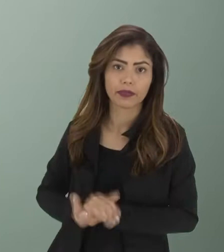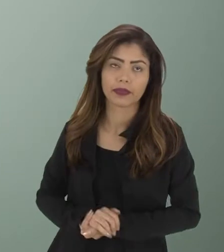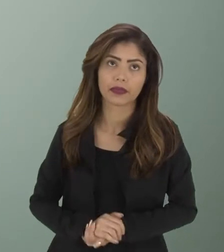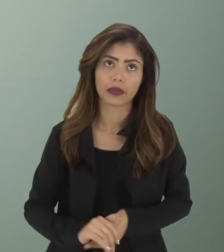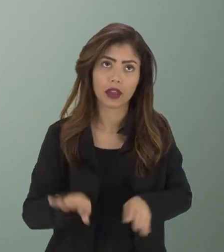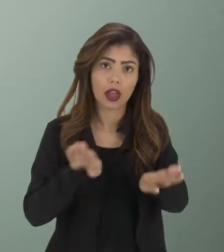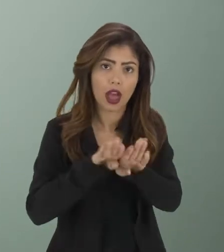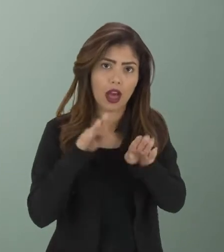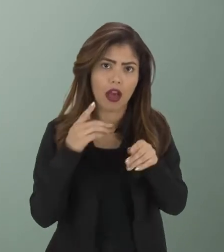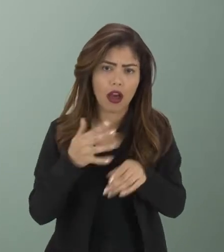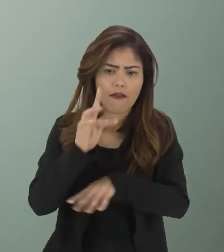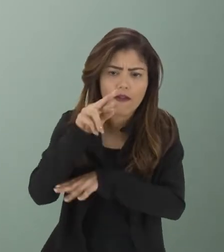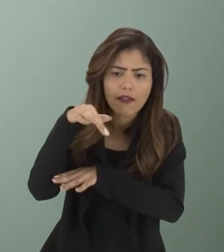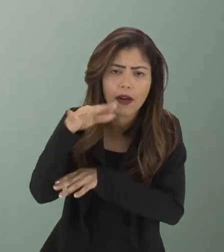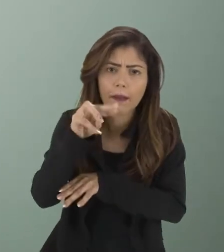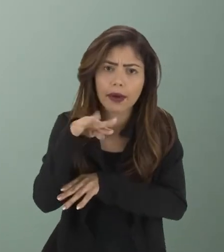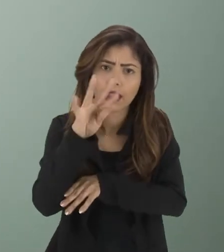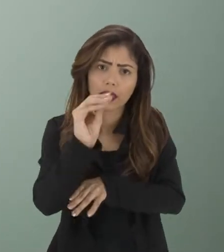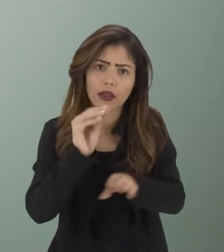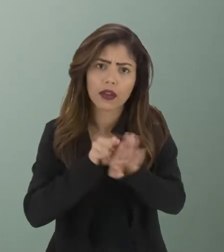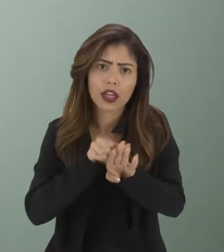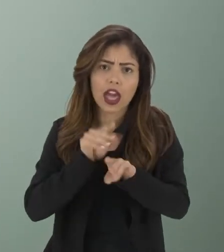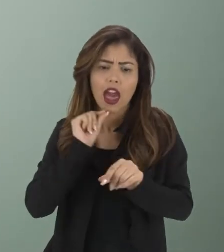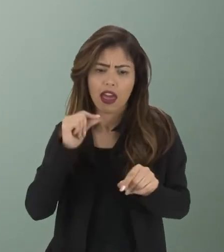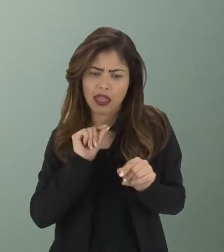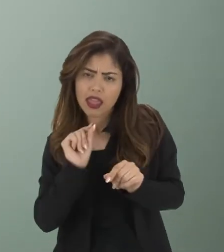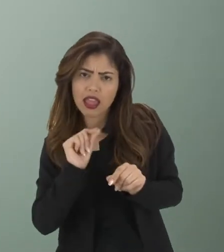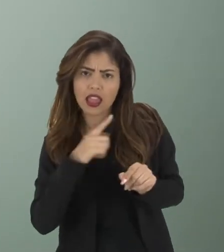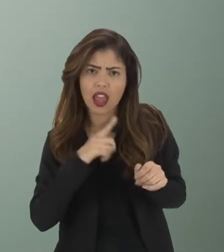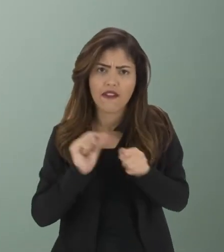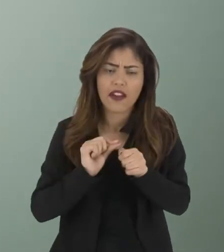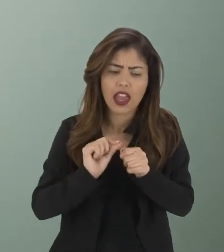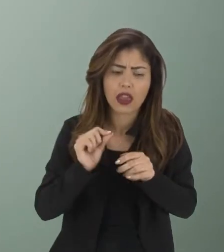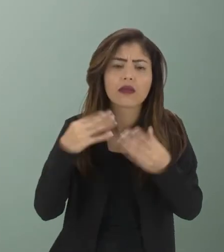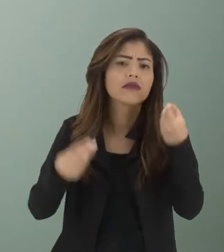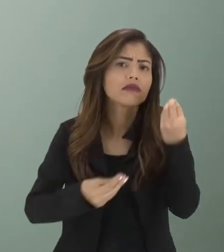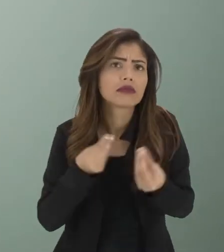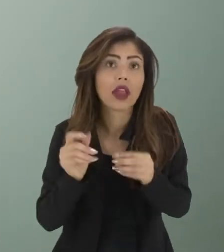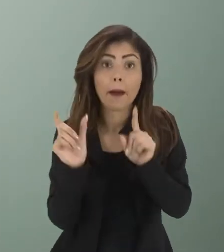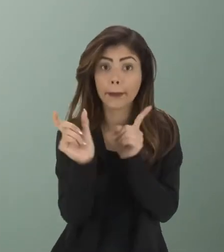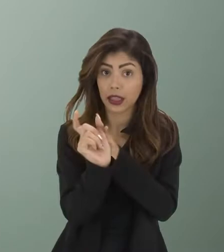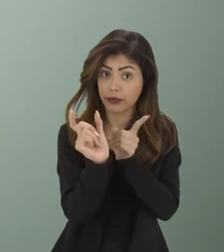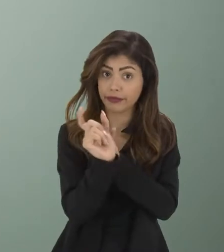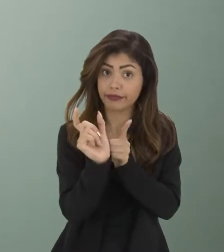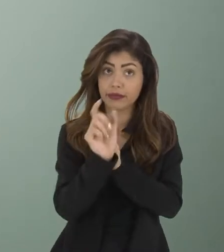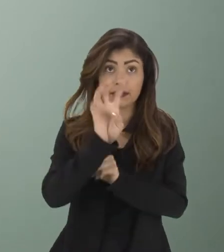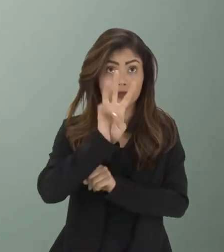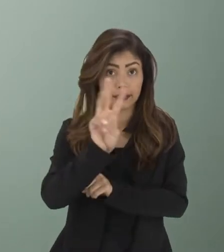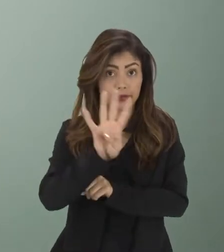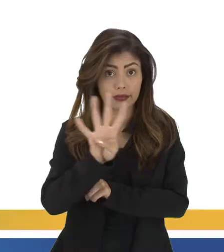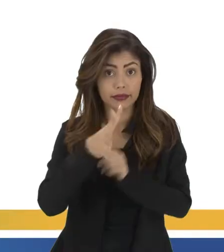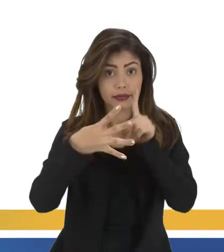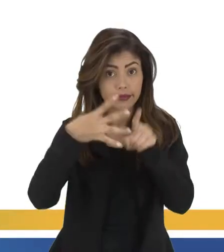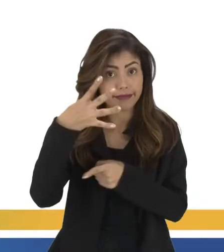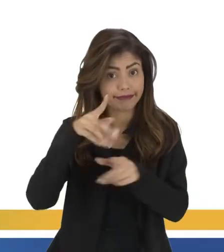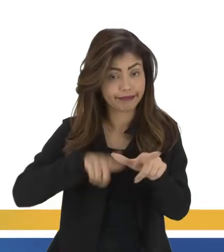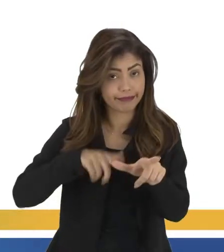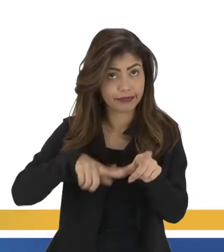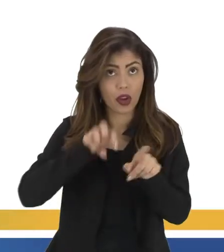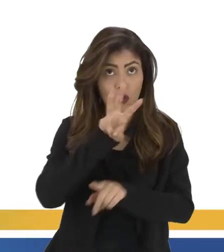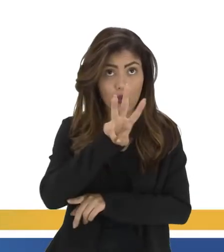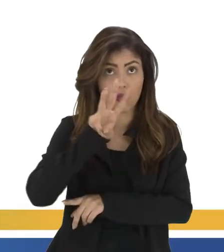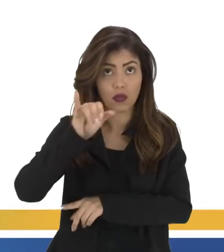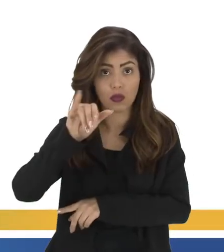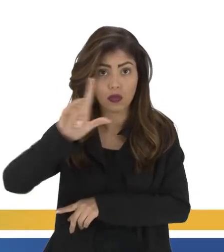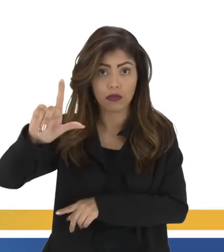comigo. O formato do futuro simples é feito com essa palavrinha aí de 4 letras, will,